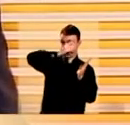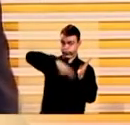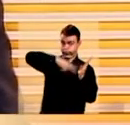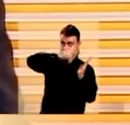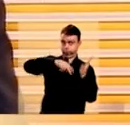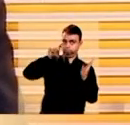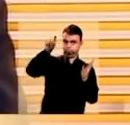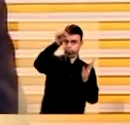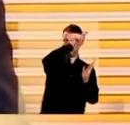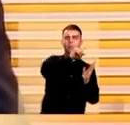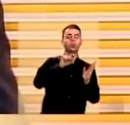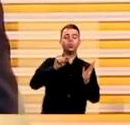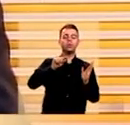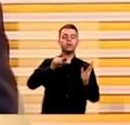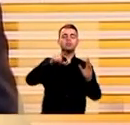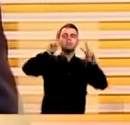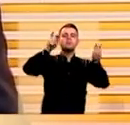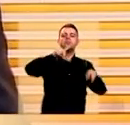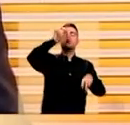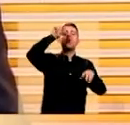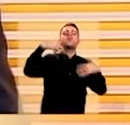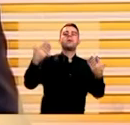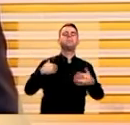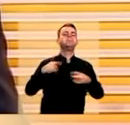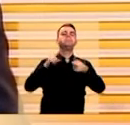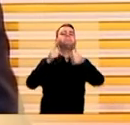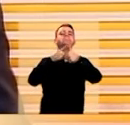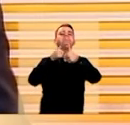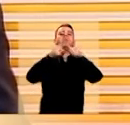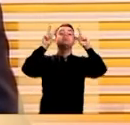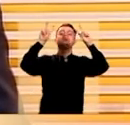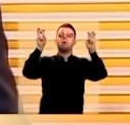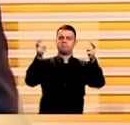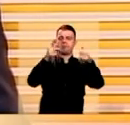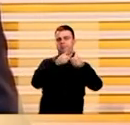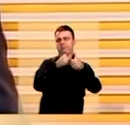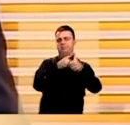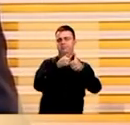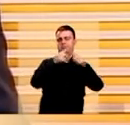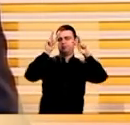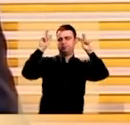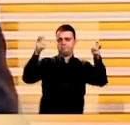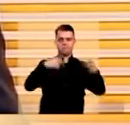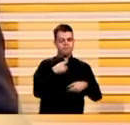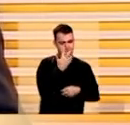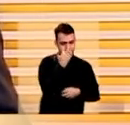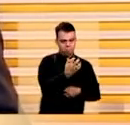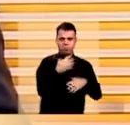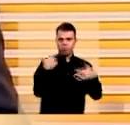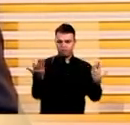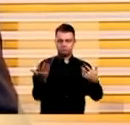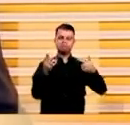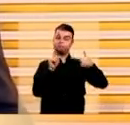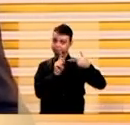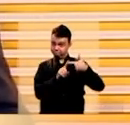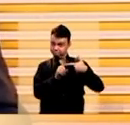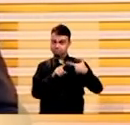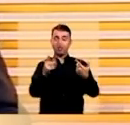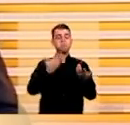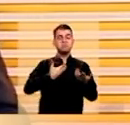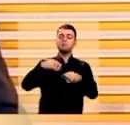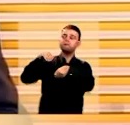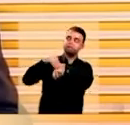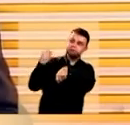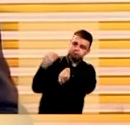fator que influencia a escolha de um livro, Vivian, primeira coisa é a temática do livro. Qual que é o tema, qual é o assunto. Depois empatam dicas